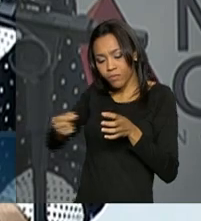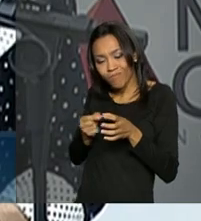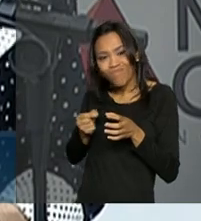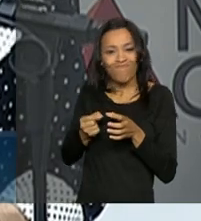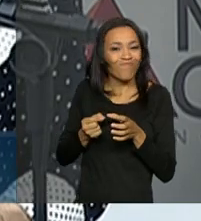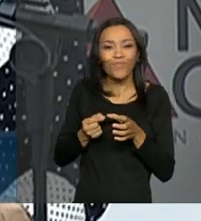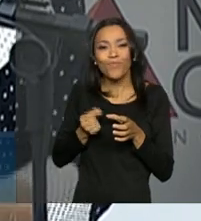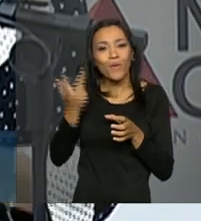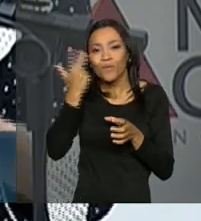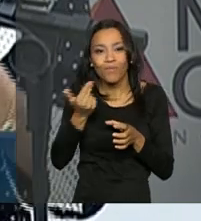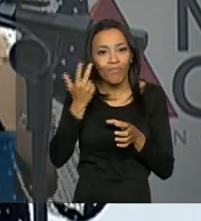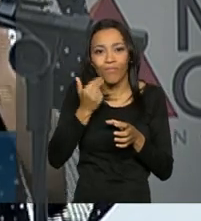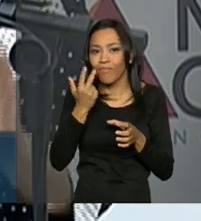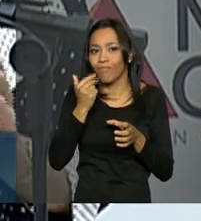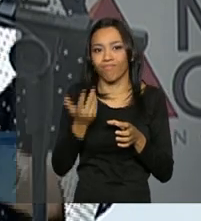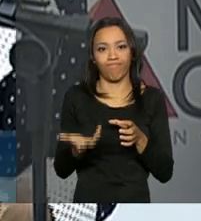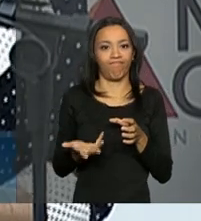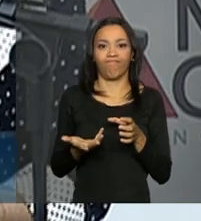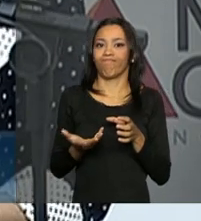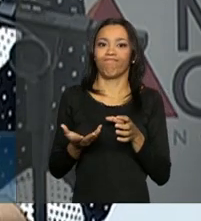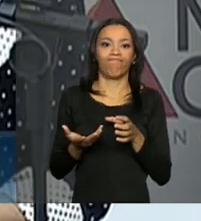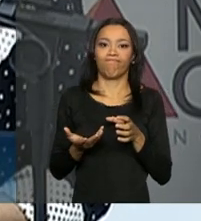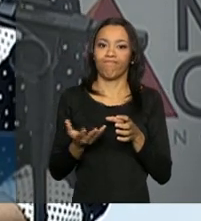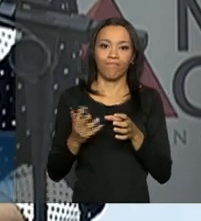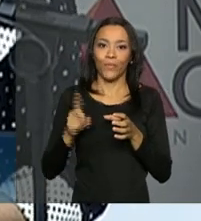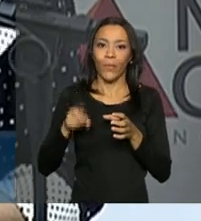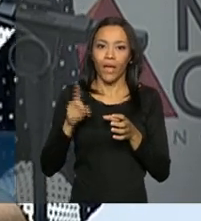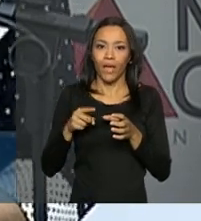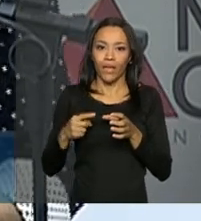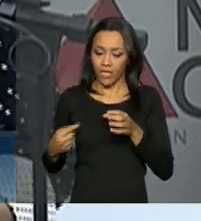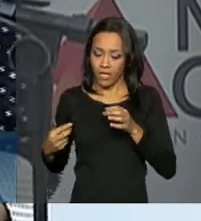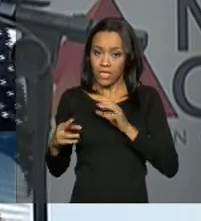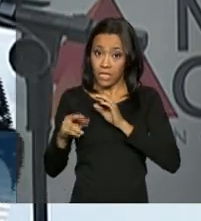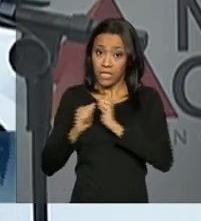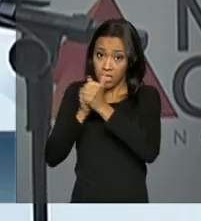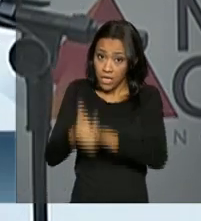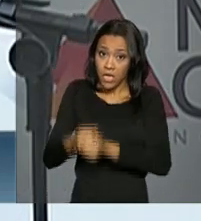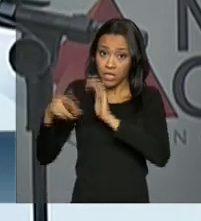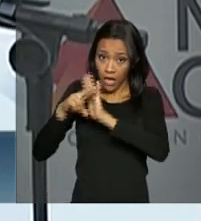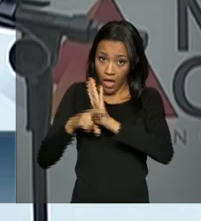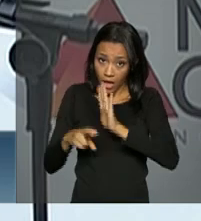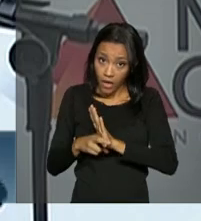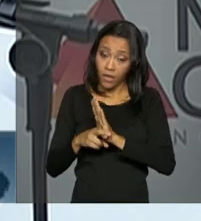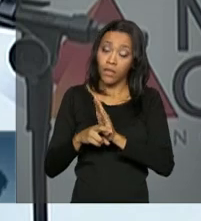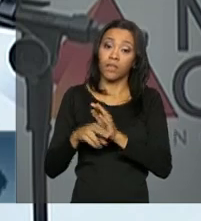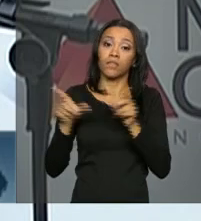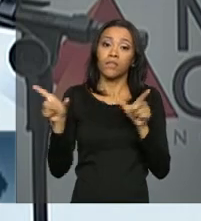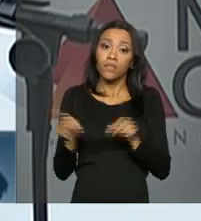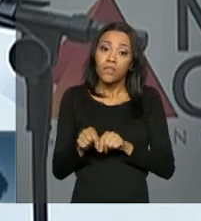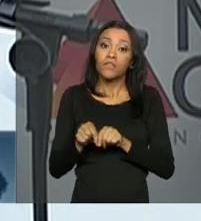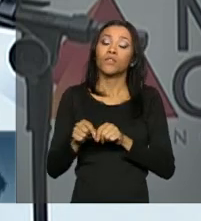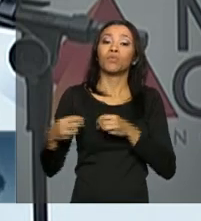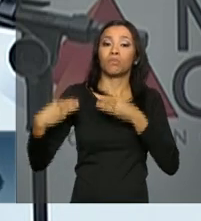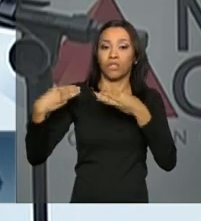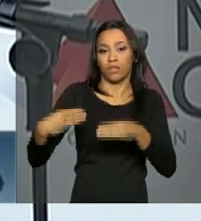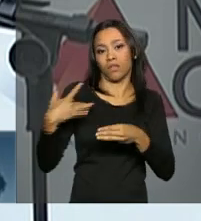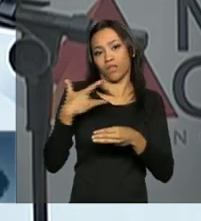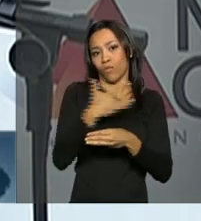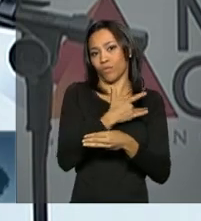não era aquele que estava no protocolo do Ministério da Saúde, portanto, se